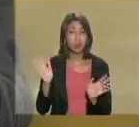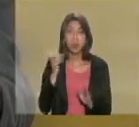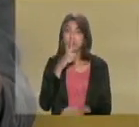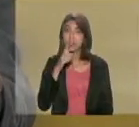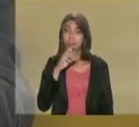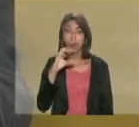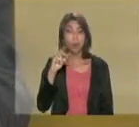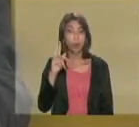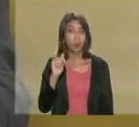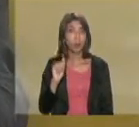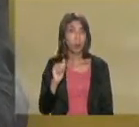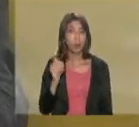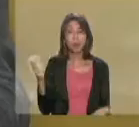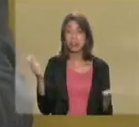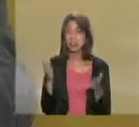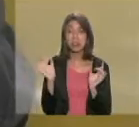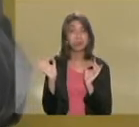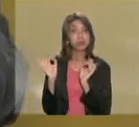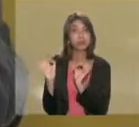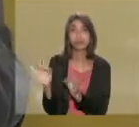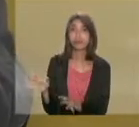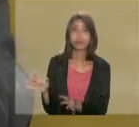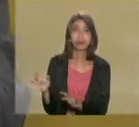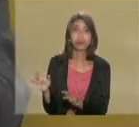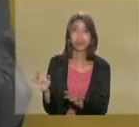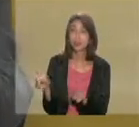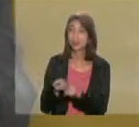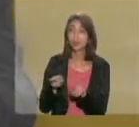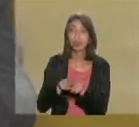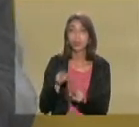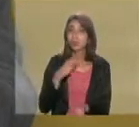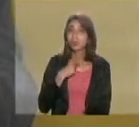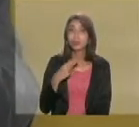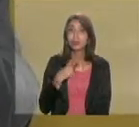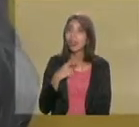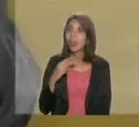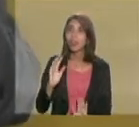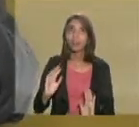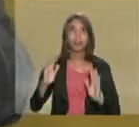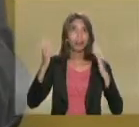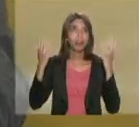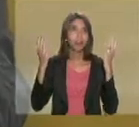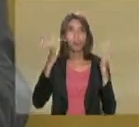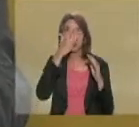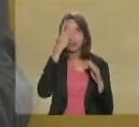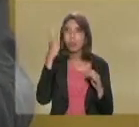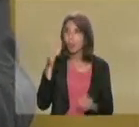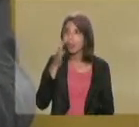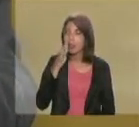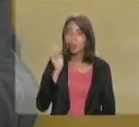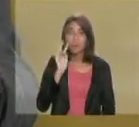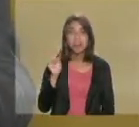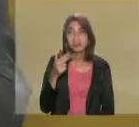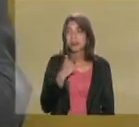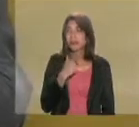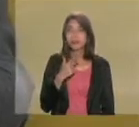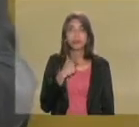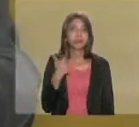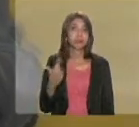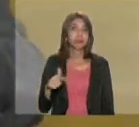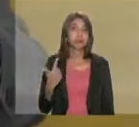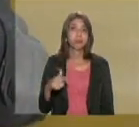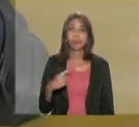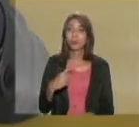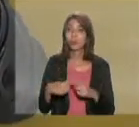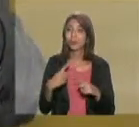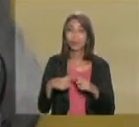nas Copas e depois estão as moscas. Exatamente. E também não servem como arena de espetáculos, né? Até porque é